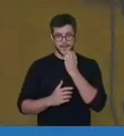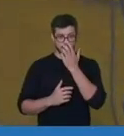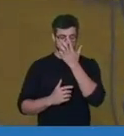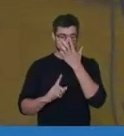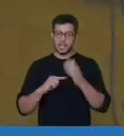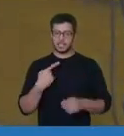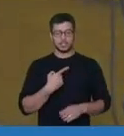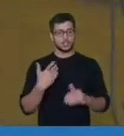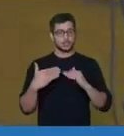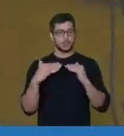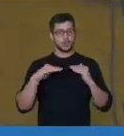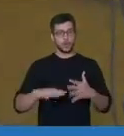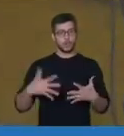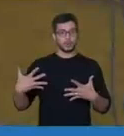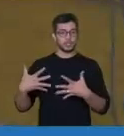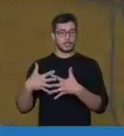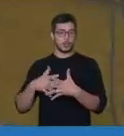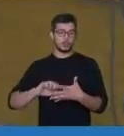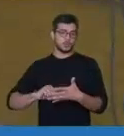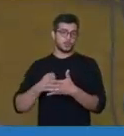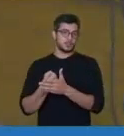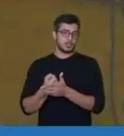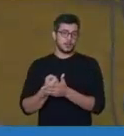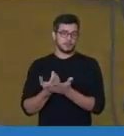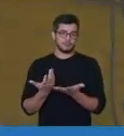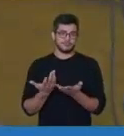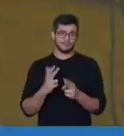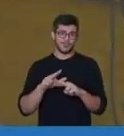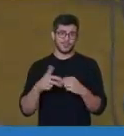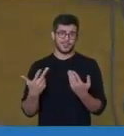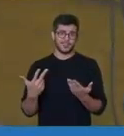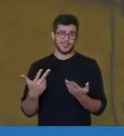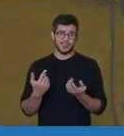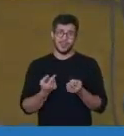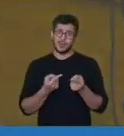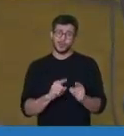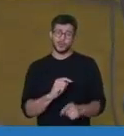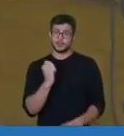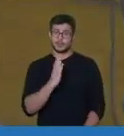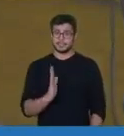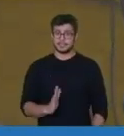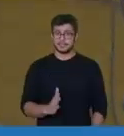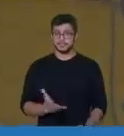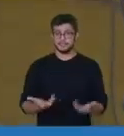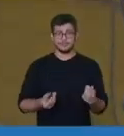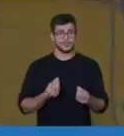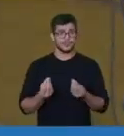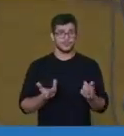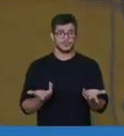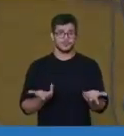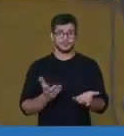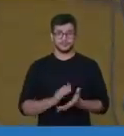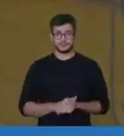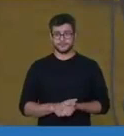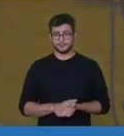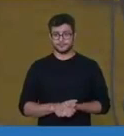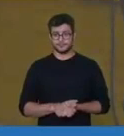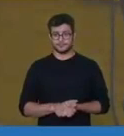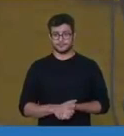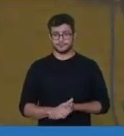a obstrução que a oposição faz é contra o Brasil, porque o Brasil está andando, para frente, sem ódio, sem rancor, né, querendo criar